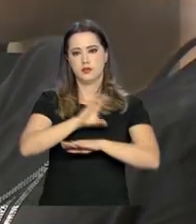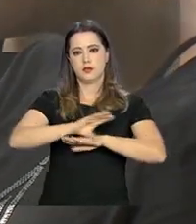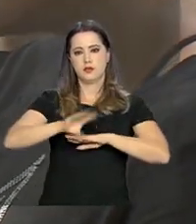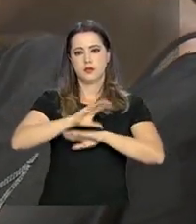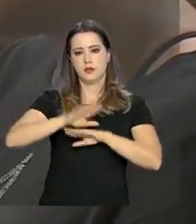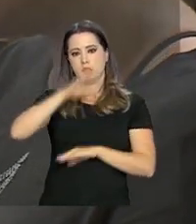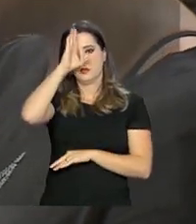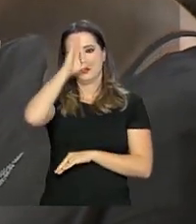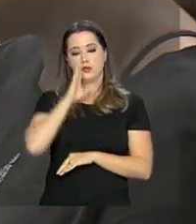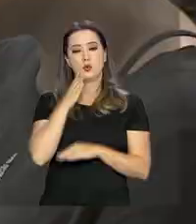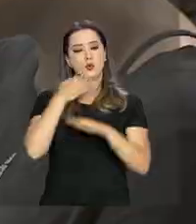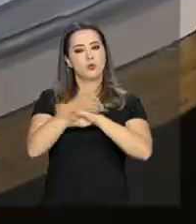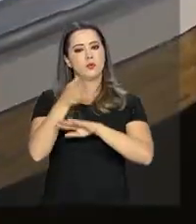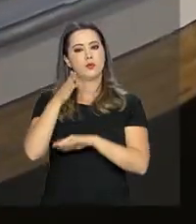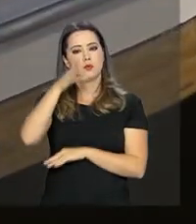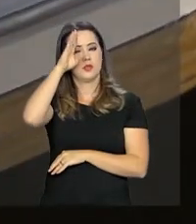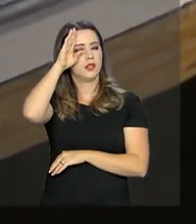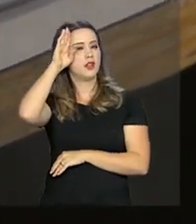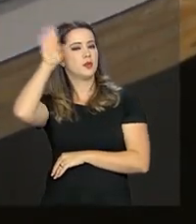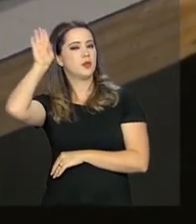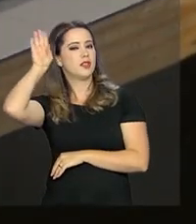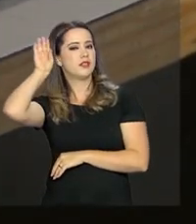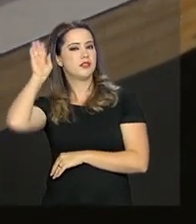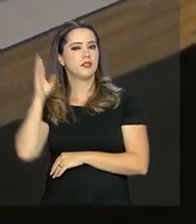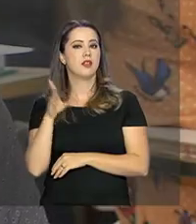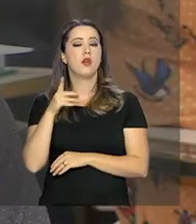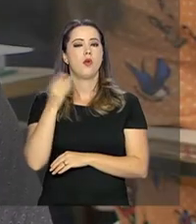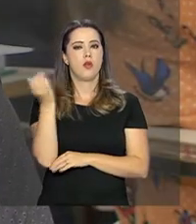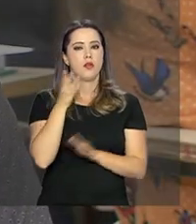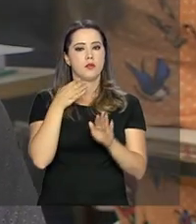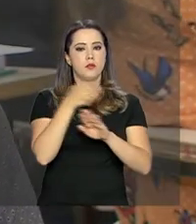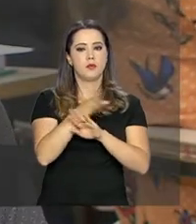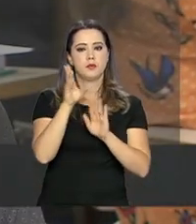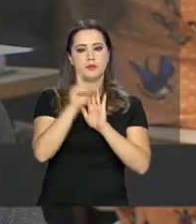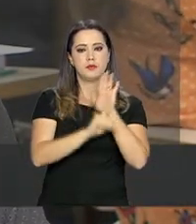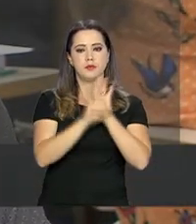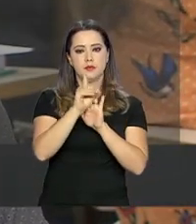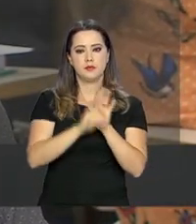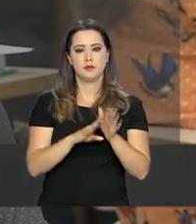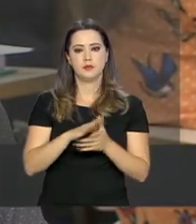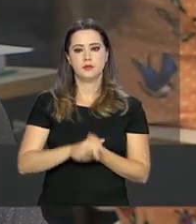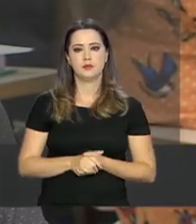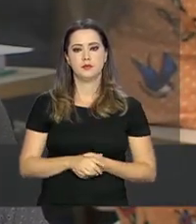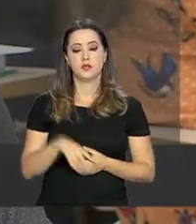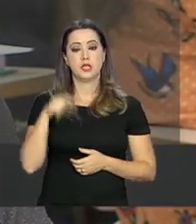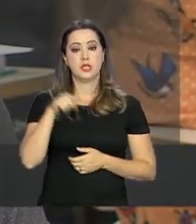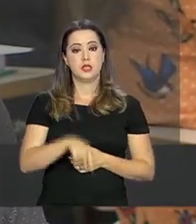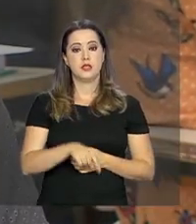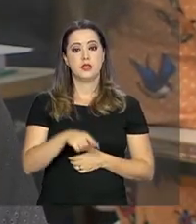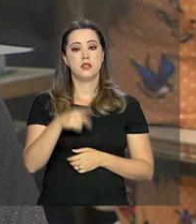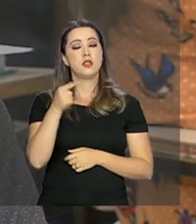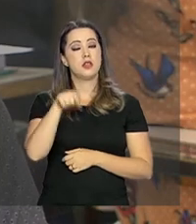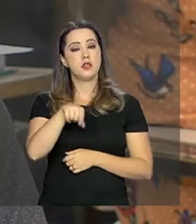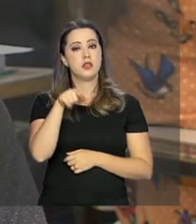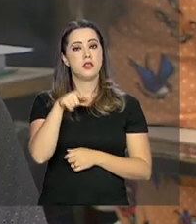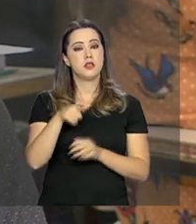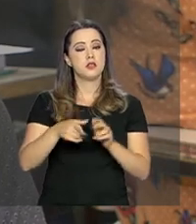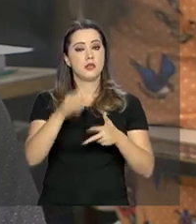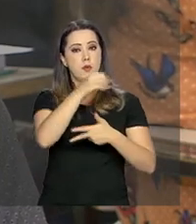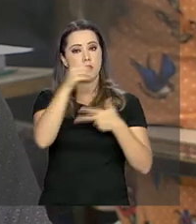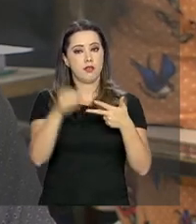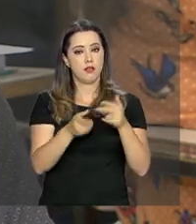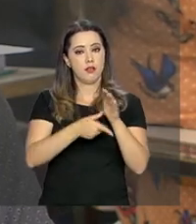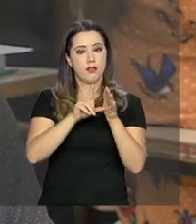gratuito para conquistar a tão sonhada vaga de direito como sendo um pré-vestibular intensivo ele pode